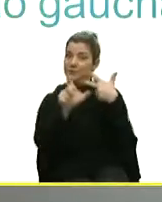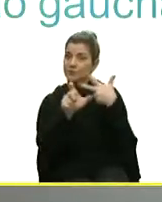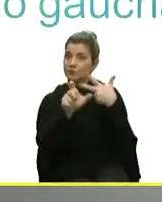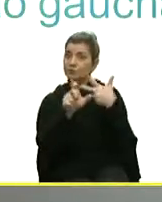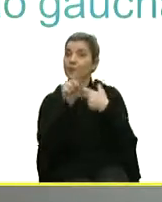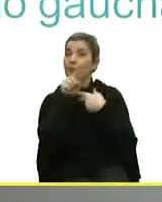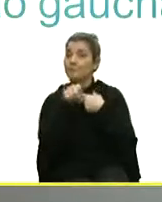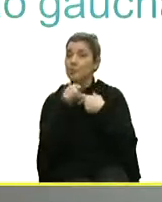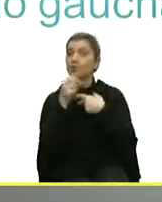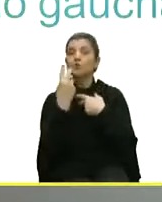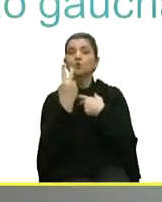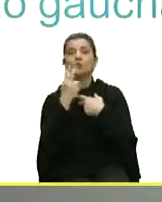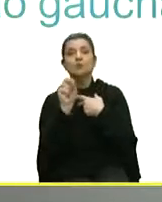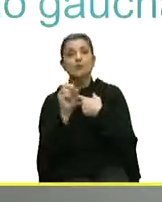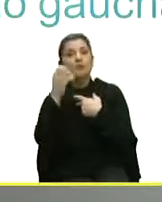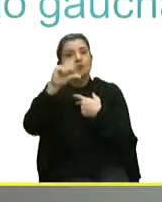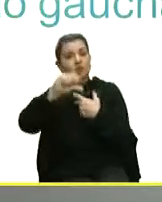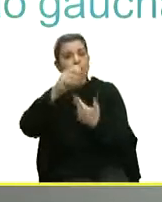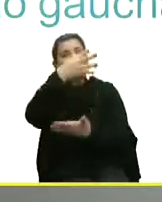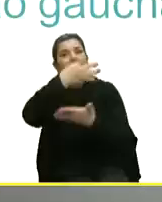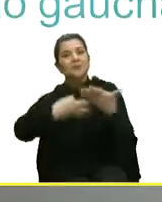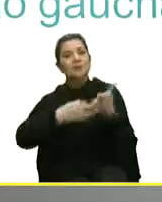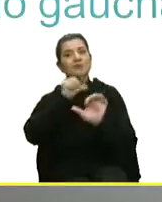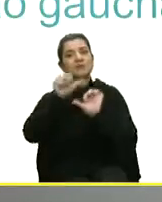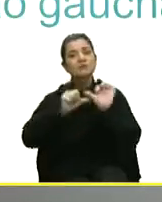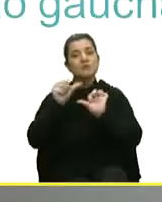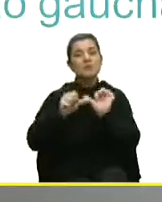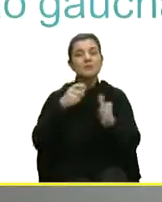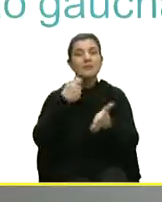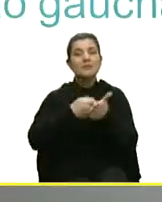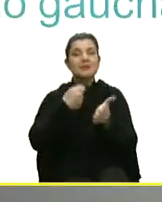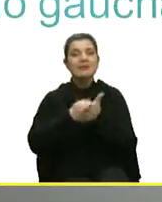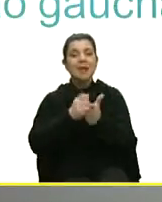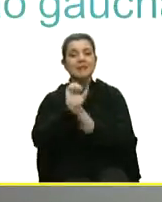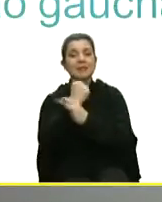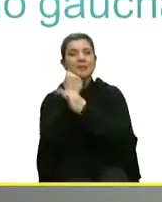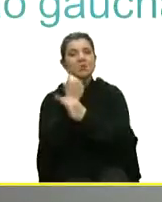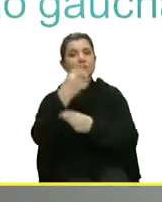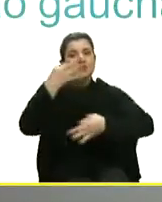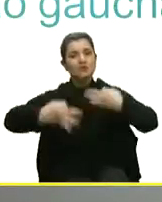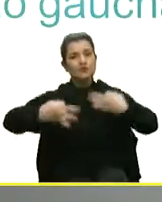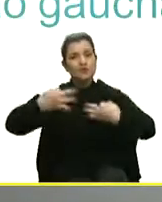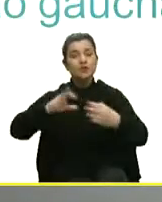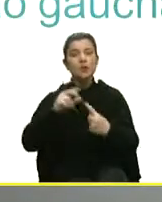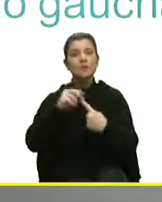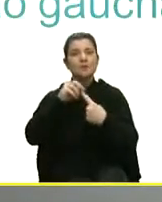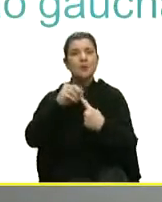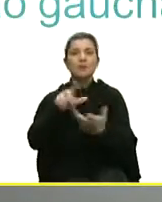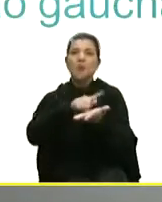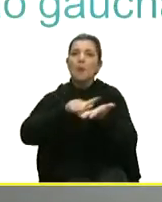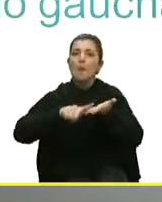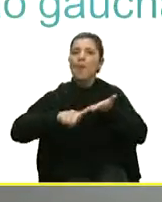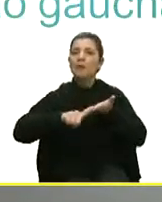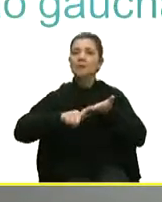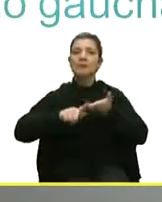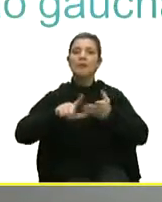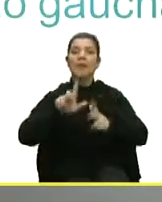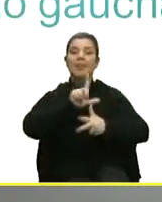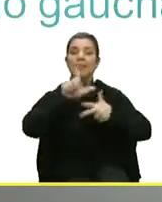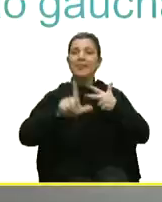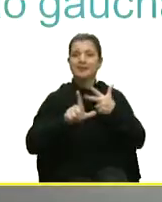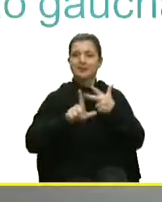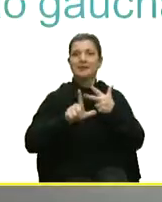d1209 textos legislativos vão ser alterados para tentar trazer mais segurança jurídica e principalmente higienizar a nossa legislação